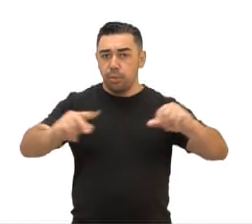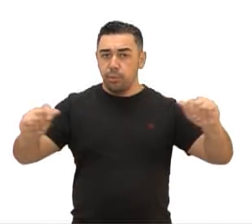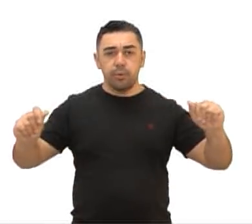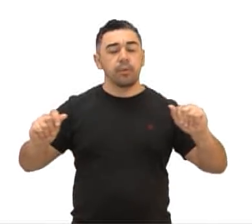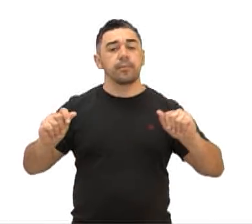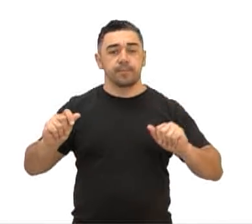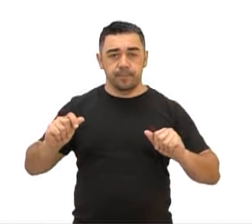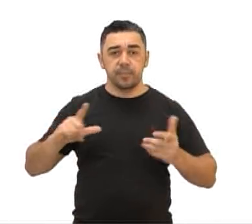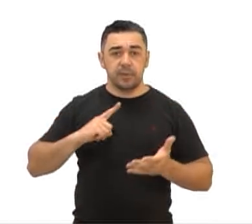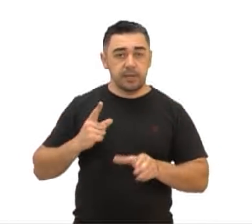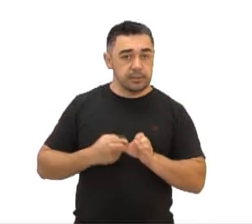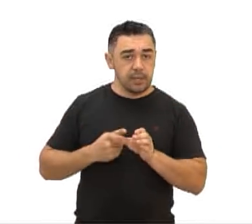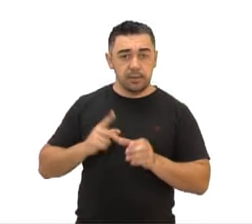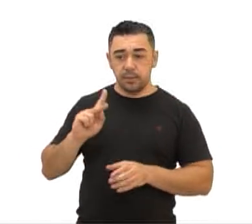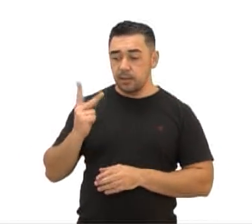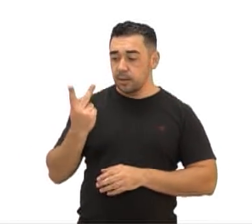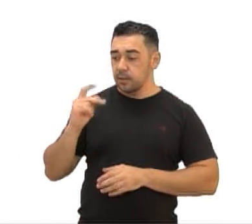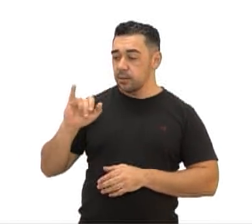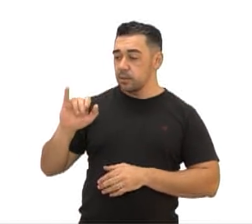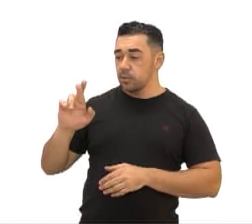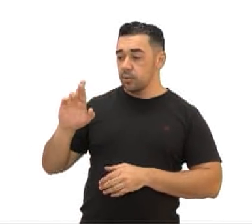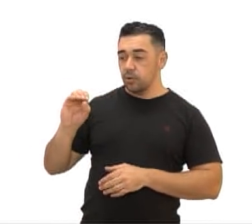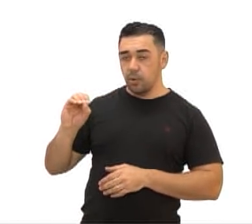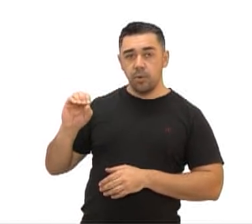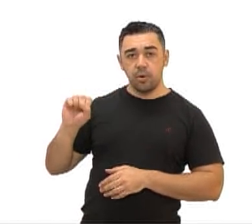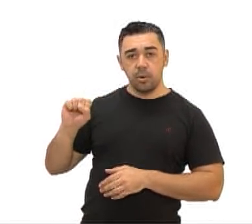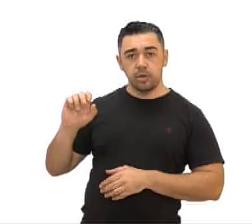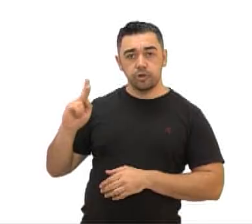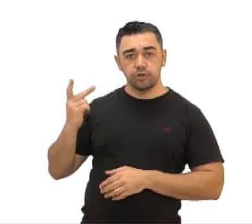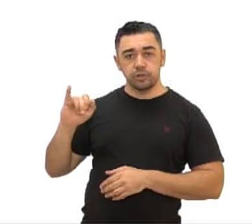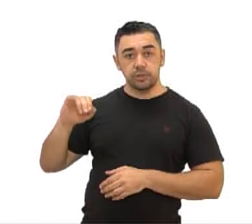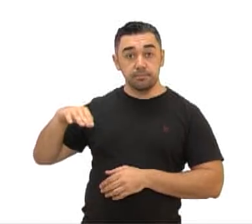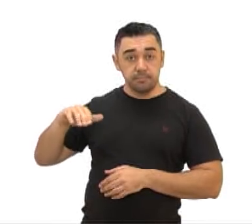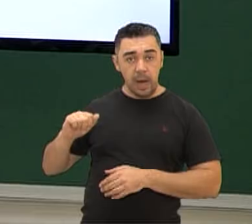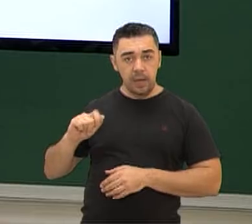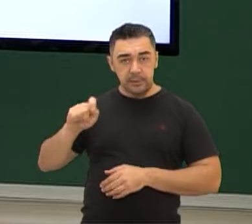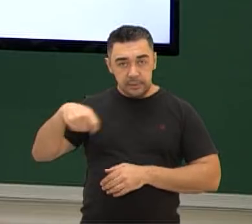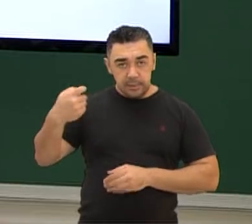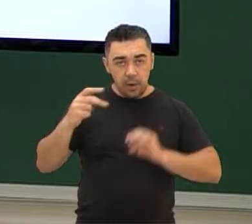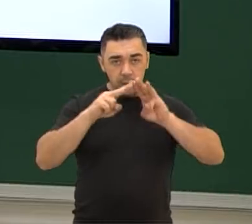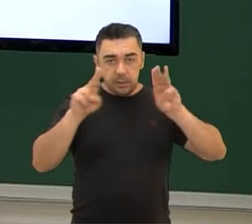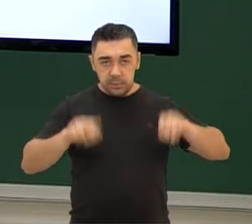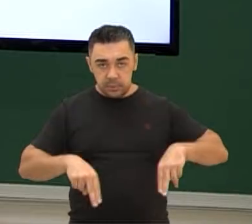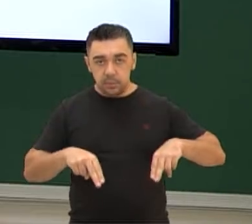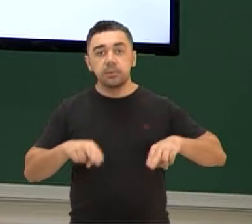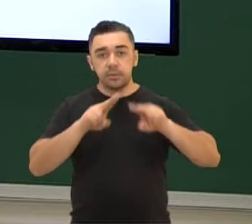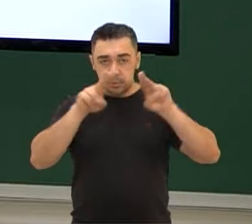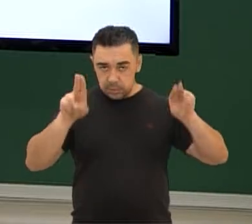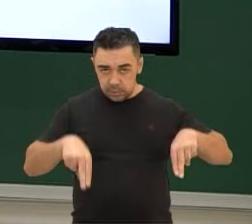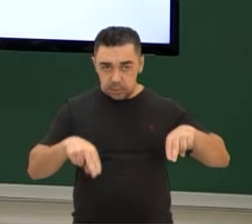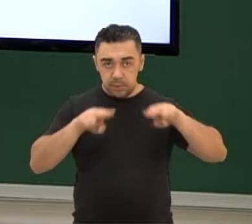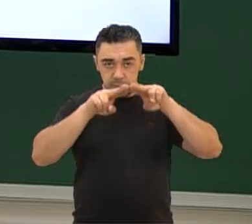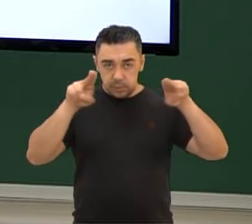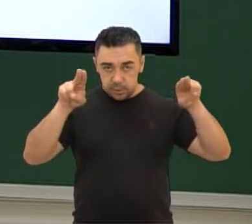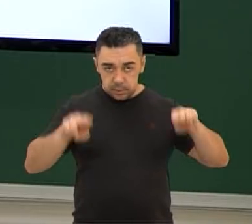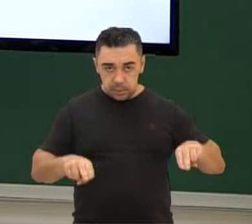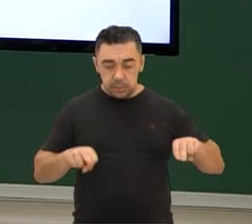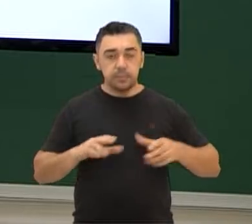de Hiroshima. Então, mais da metade da cidade desapareceu com a explosão. Você percebe, não